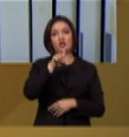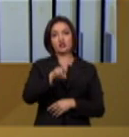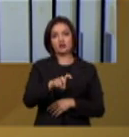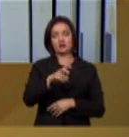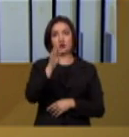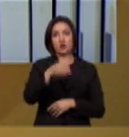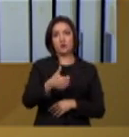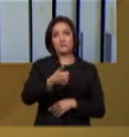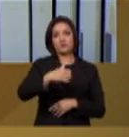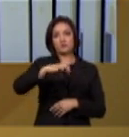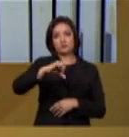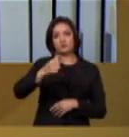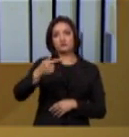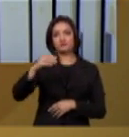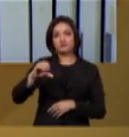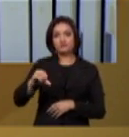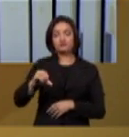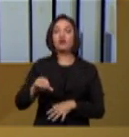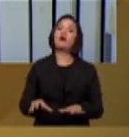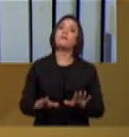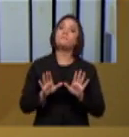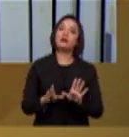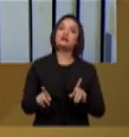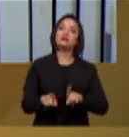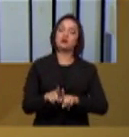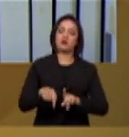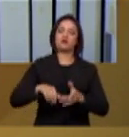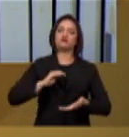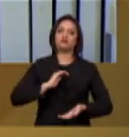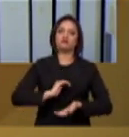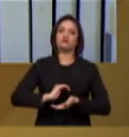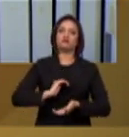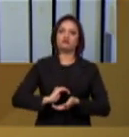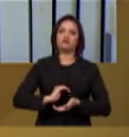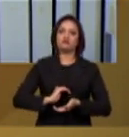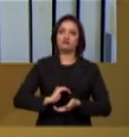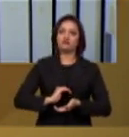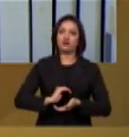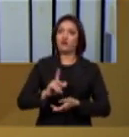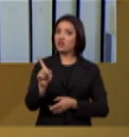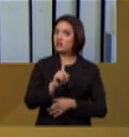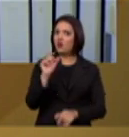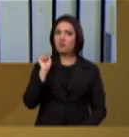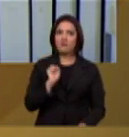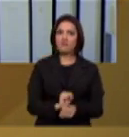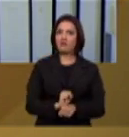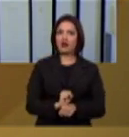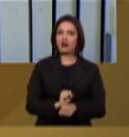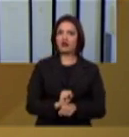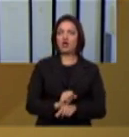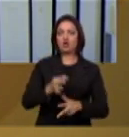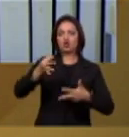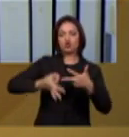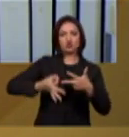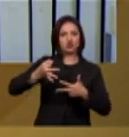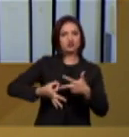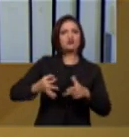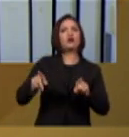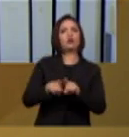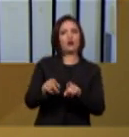1979. Não obstante, este Supremo Tribunal Federal não para, nem o Judiciário.